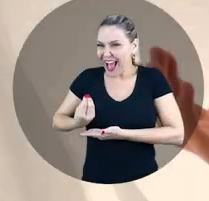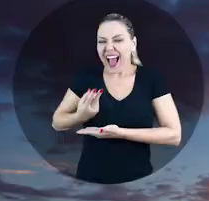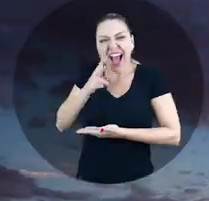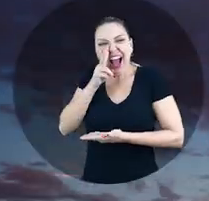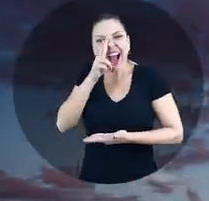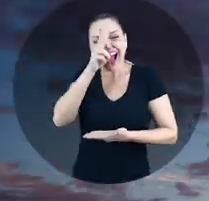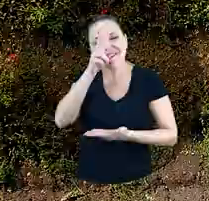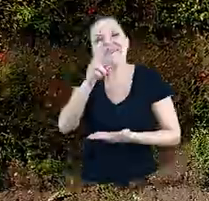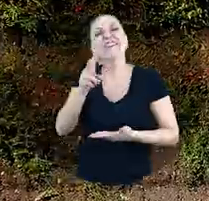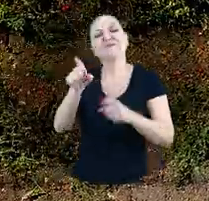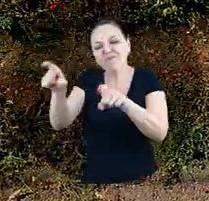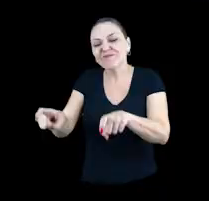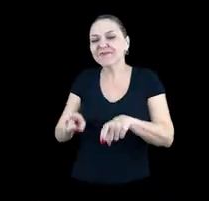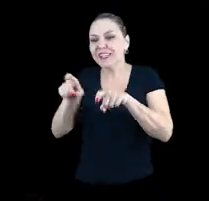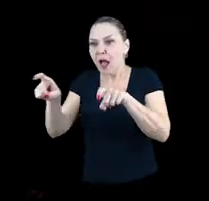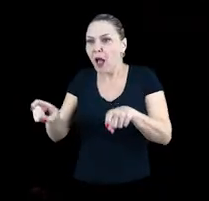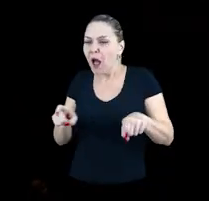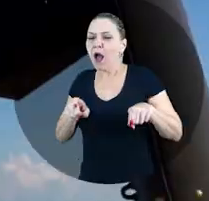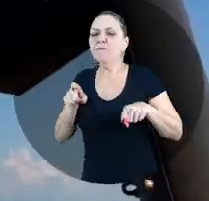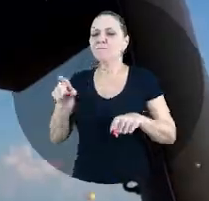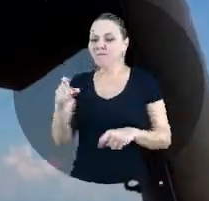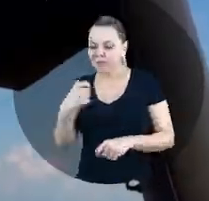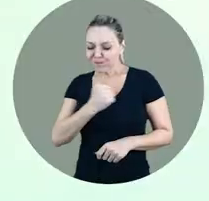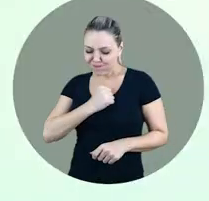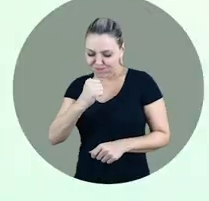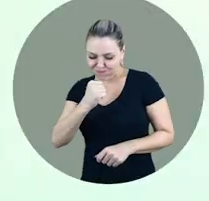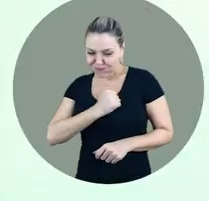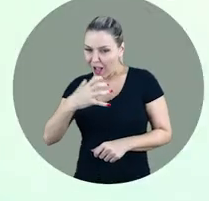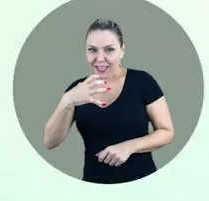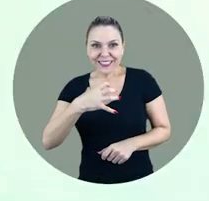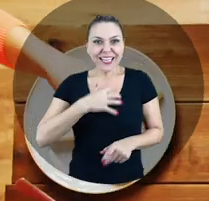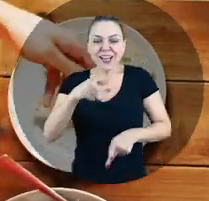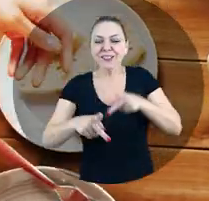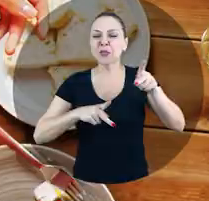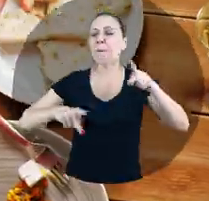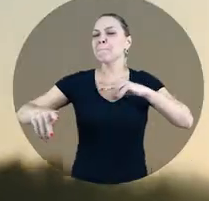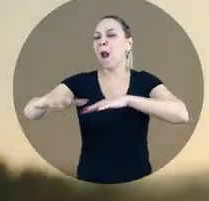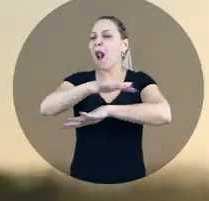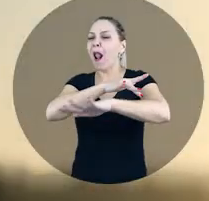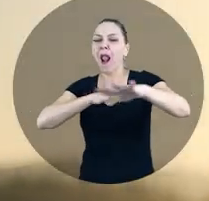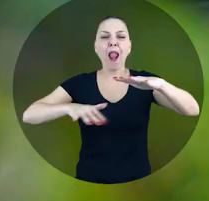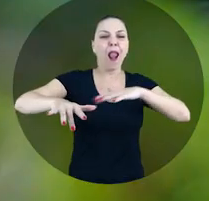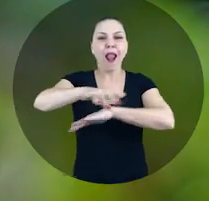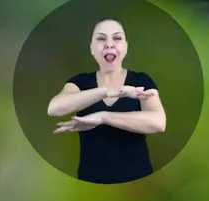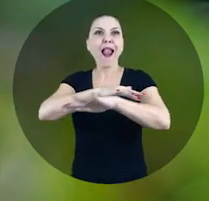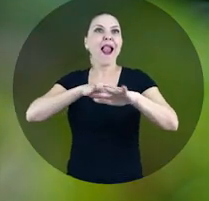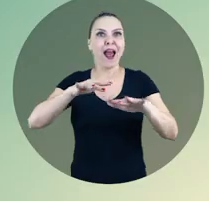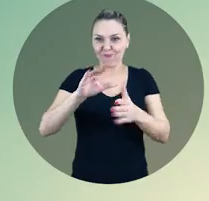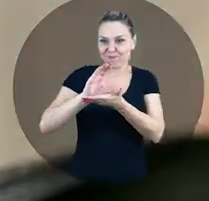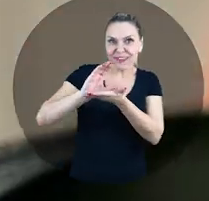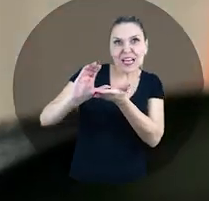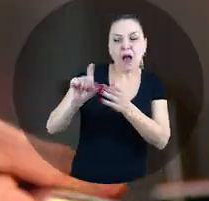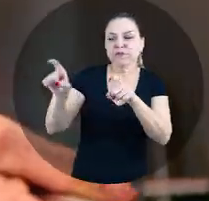vida. É a força do campo batendo no peito da nação.